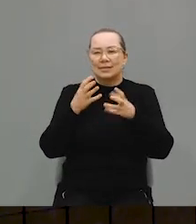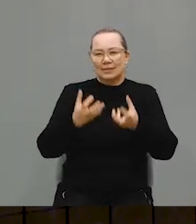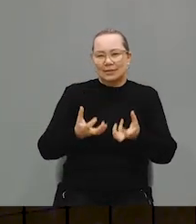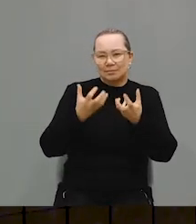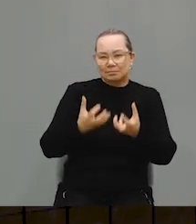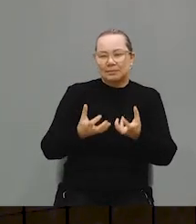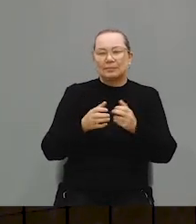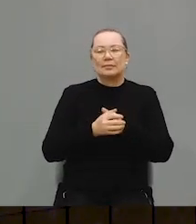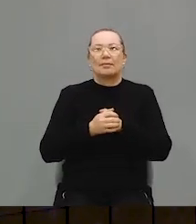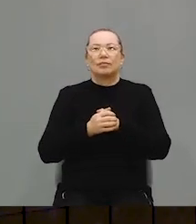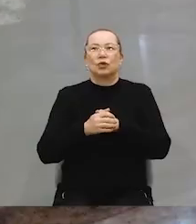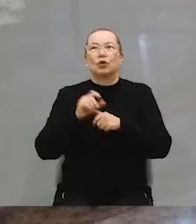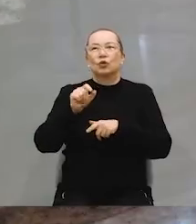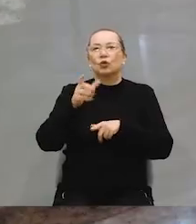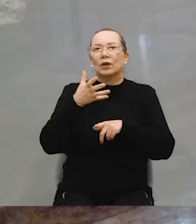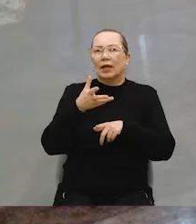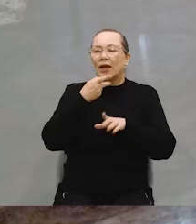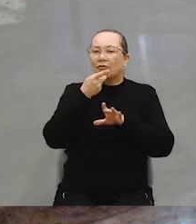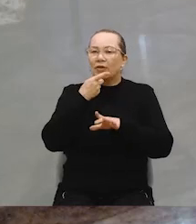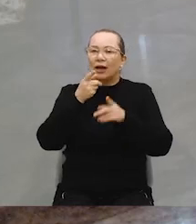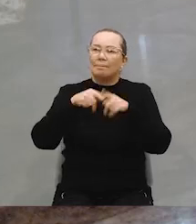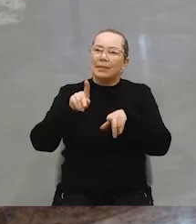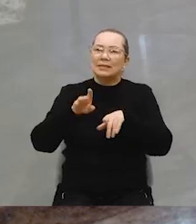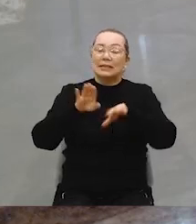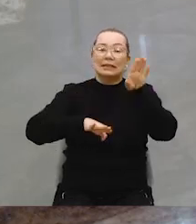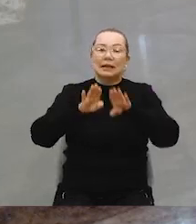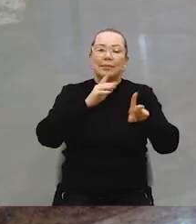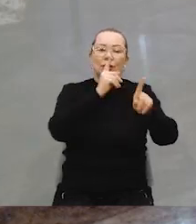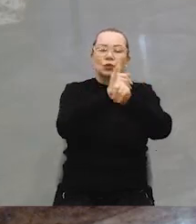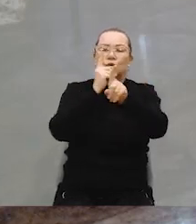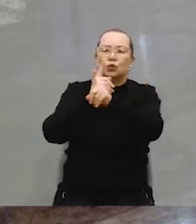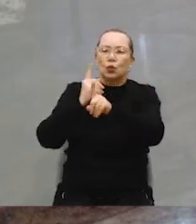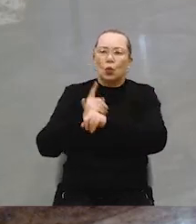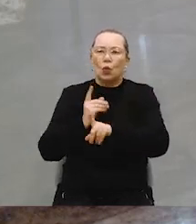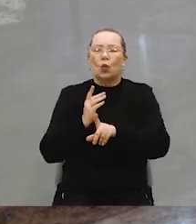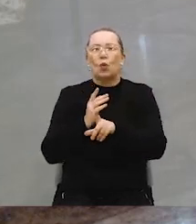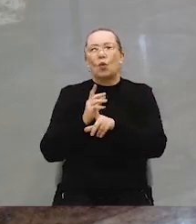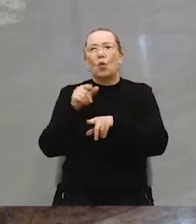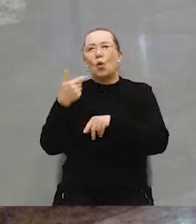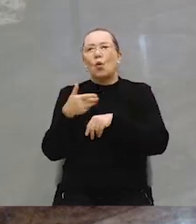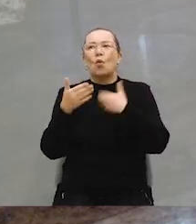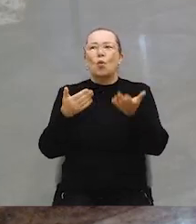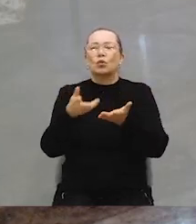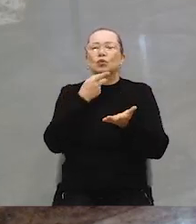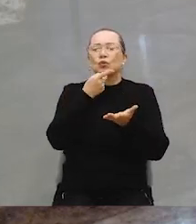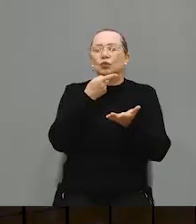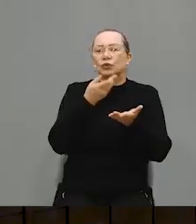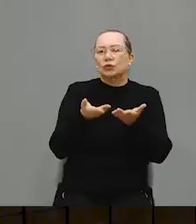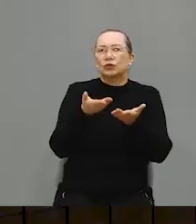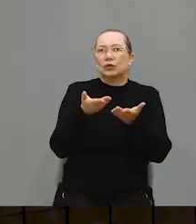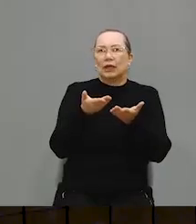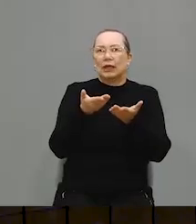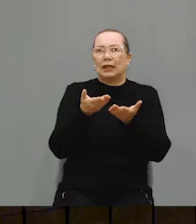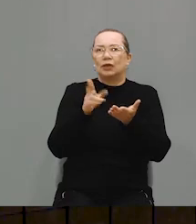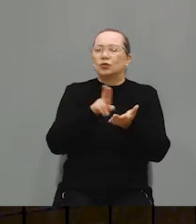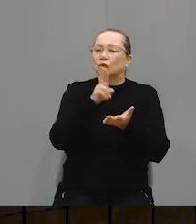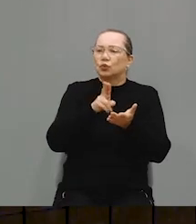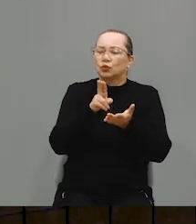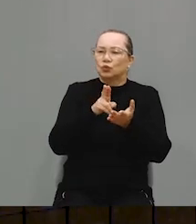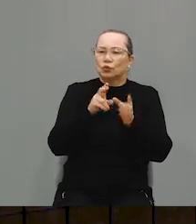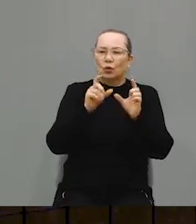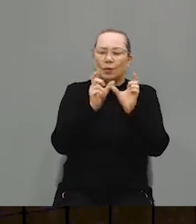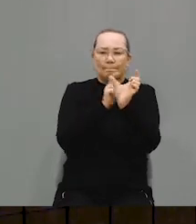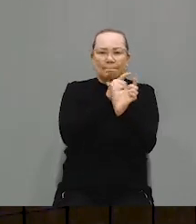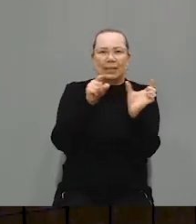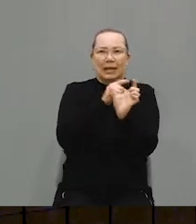pretendem abordar, aí ficam mais restritas aos encontros, digamos assim? Ou quando tu falas, tu usaste um termo